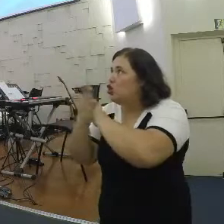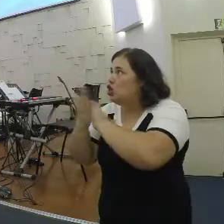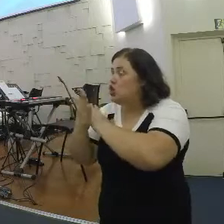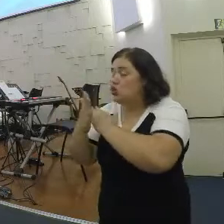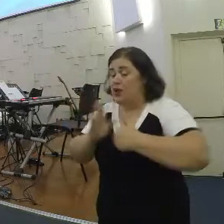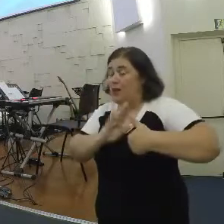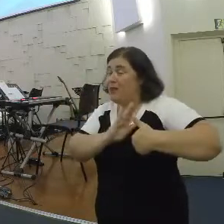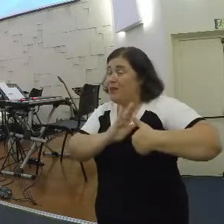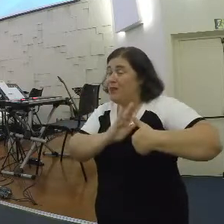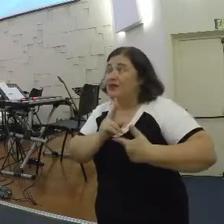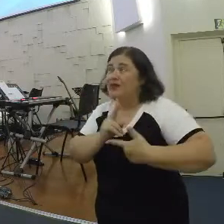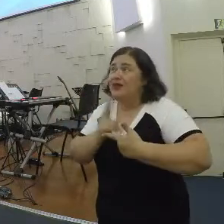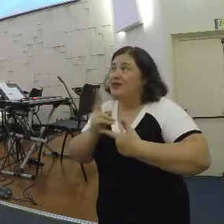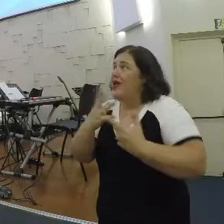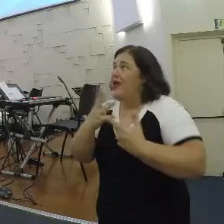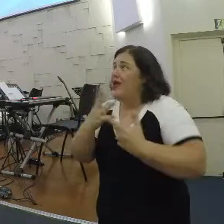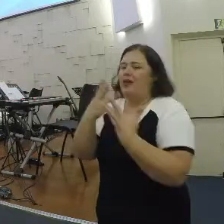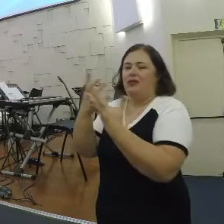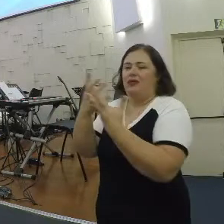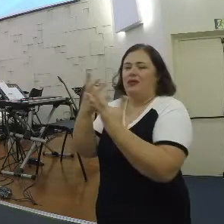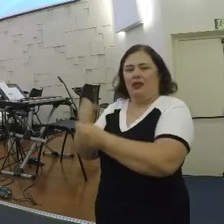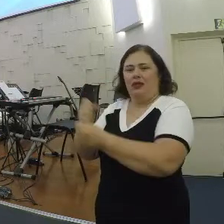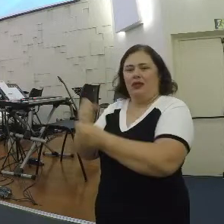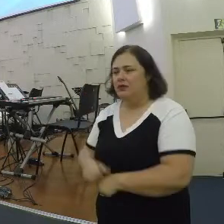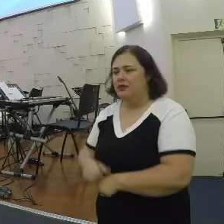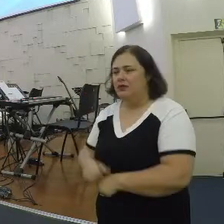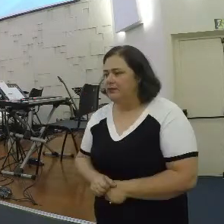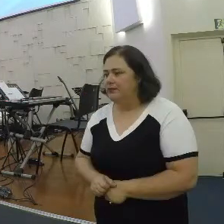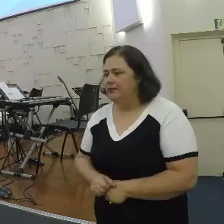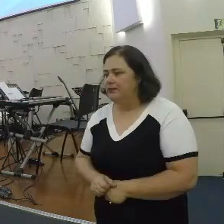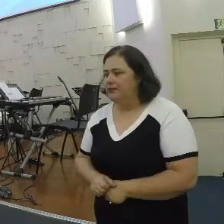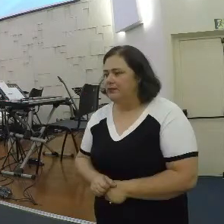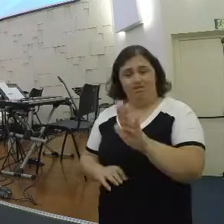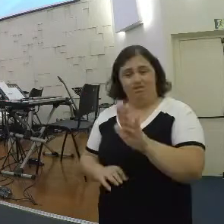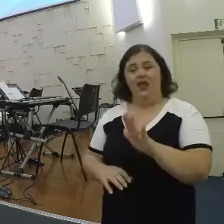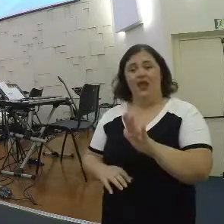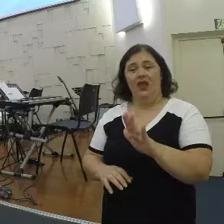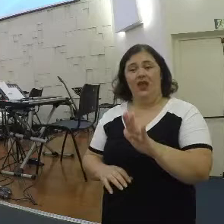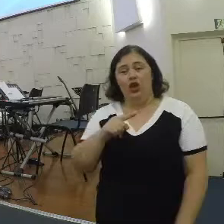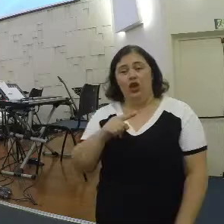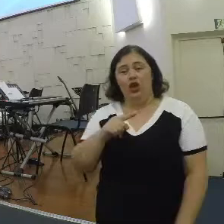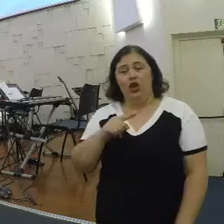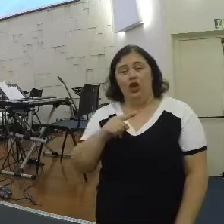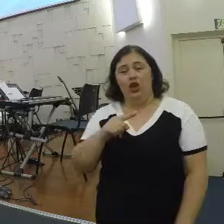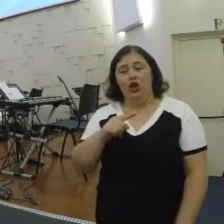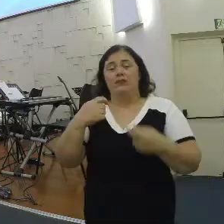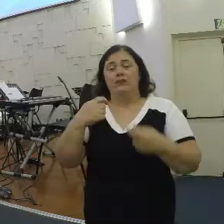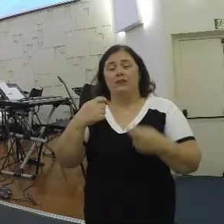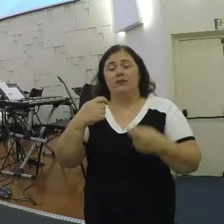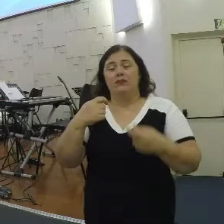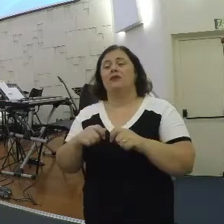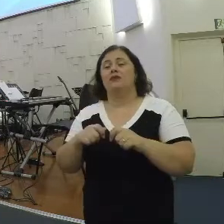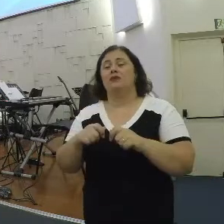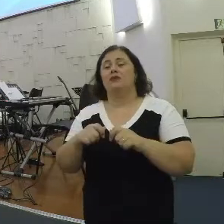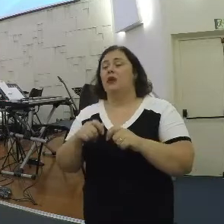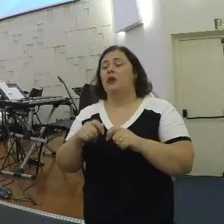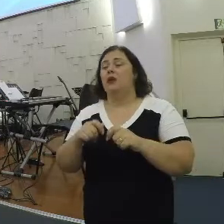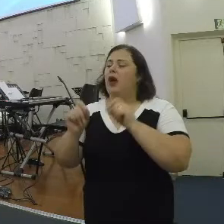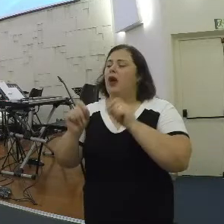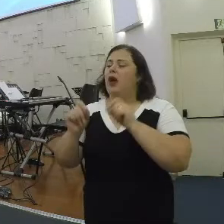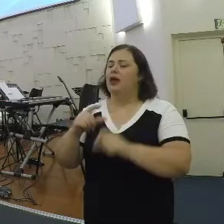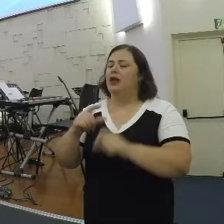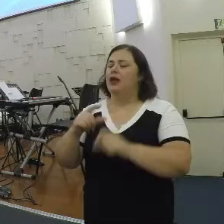considerando que vale a pena perder tudo para ganhar Cristo. Haverá amadurecimento. Você entenderá que,